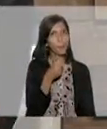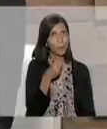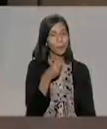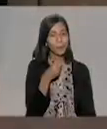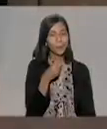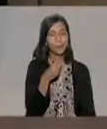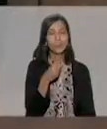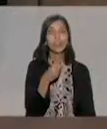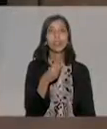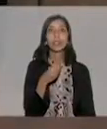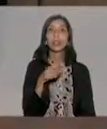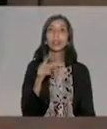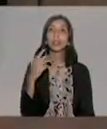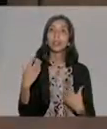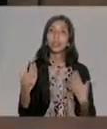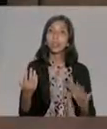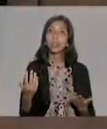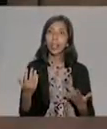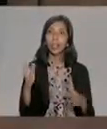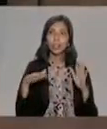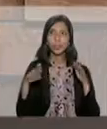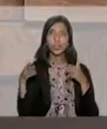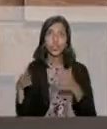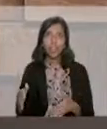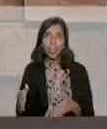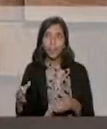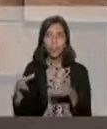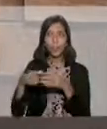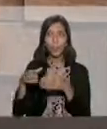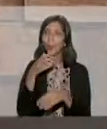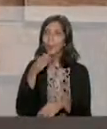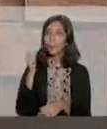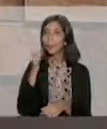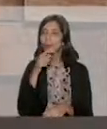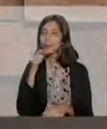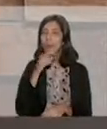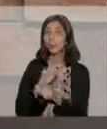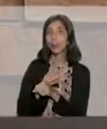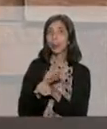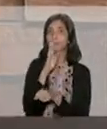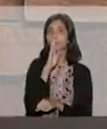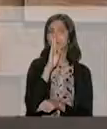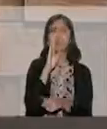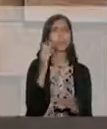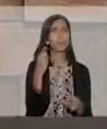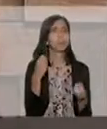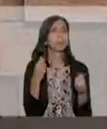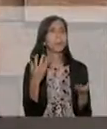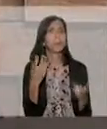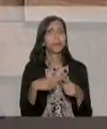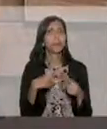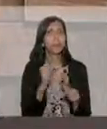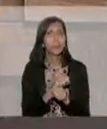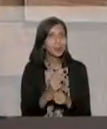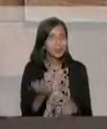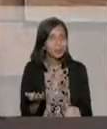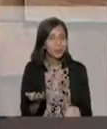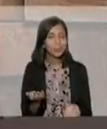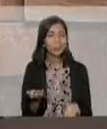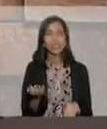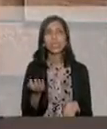sentença. E quando eu chegava, às vezes eles estavam contando piada, eles calavam. Eles calavam. Né? Eu falei, por que parou?